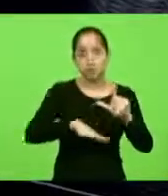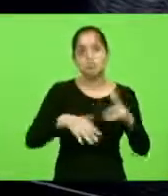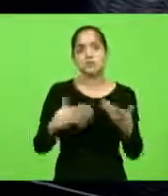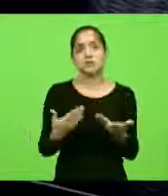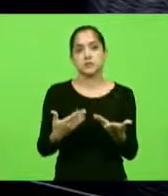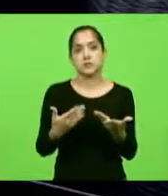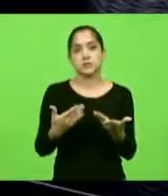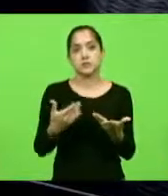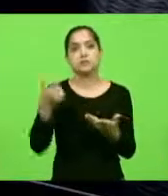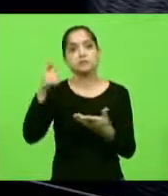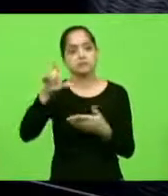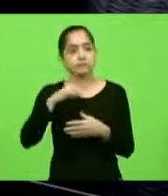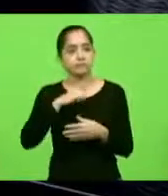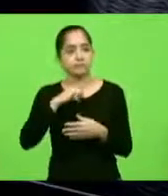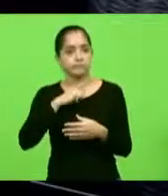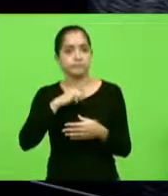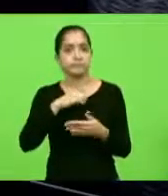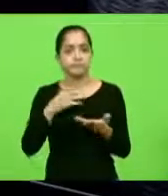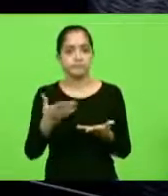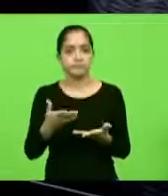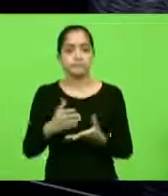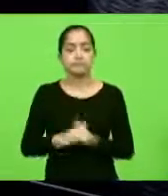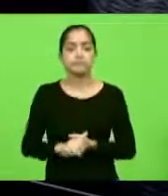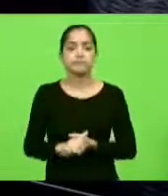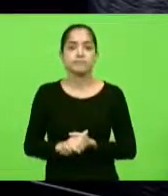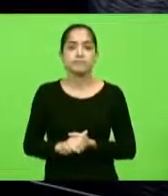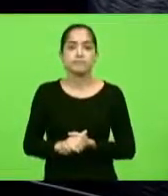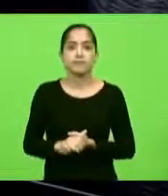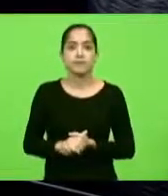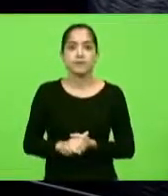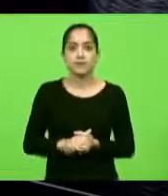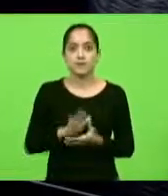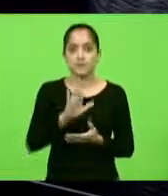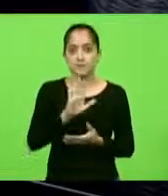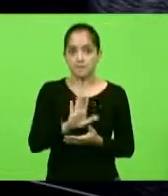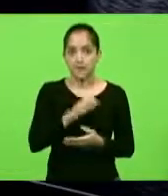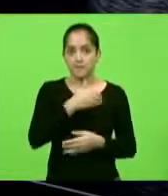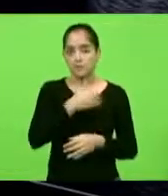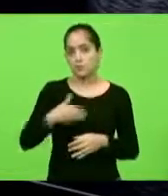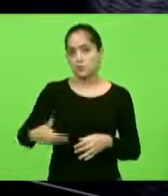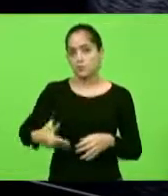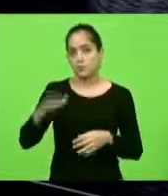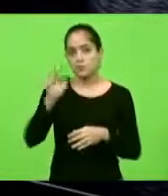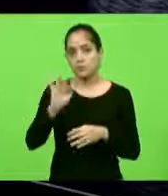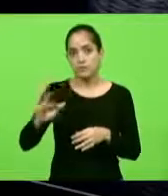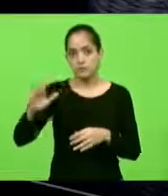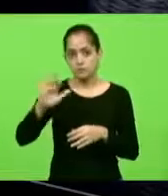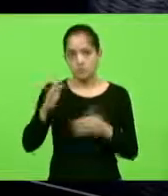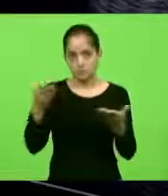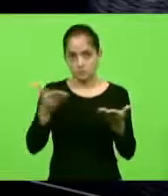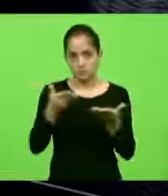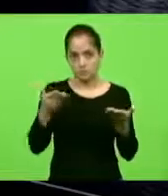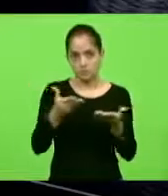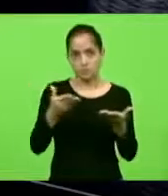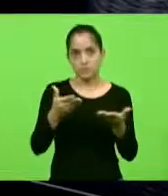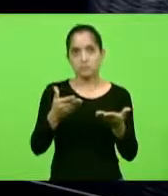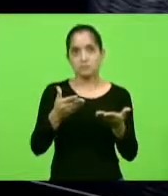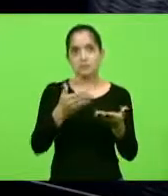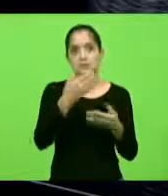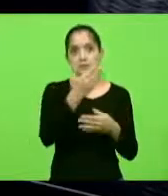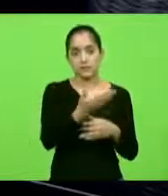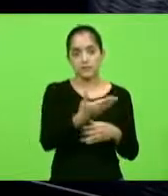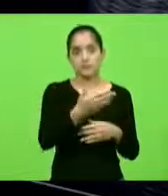outros tenham esse destino, mas o governo federal, só esse ano, graças ao Tarcísio de